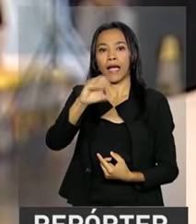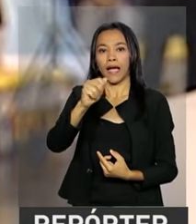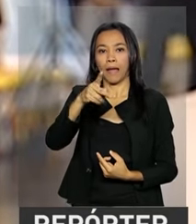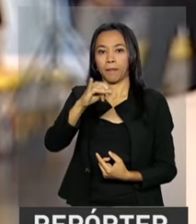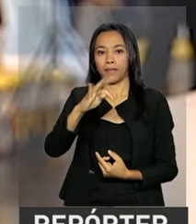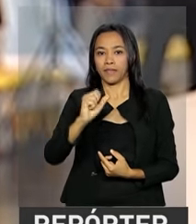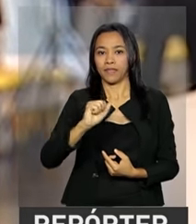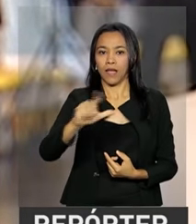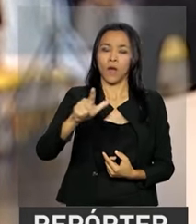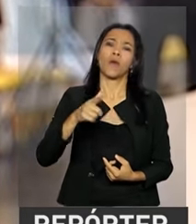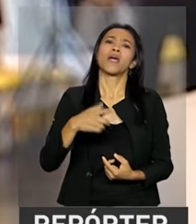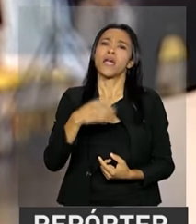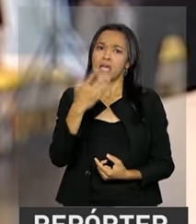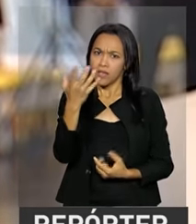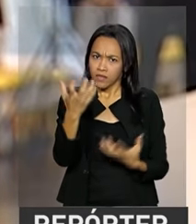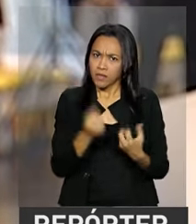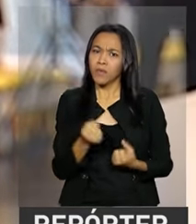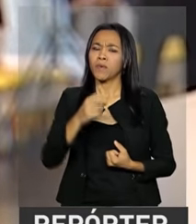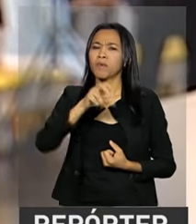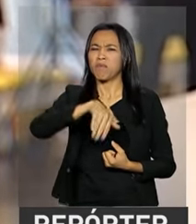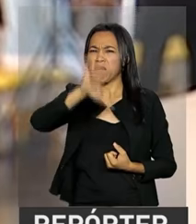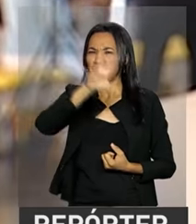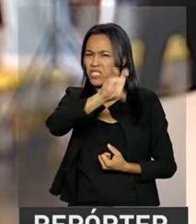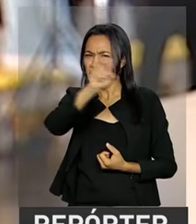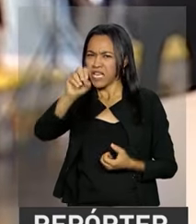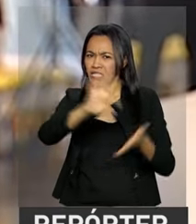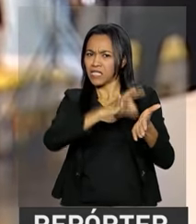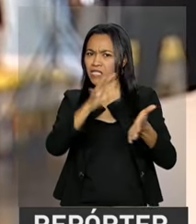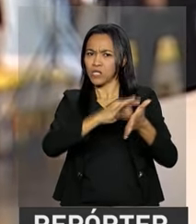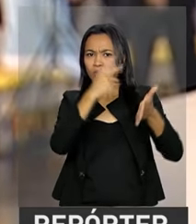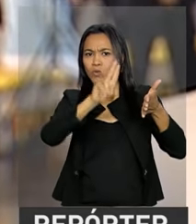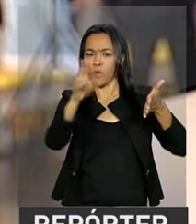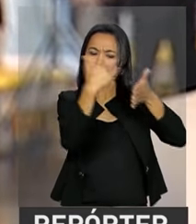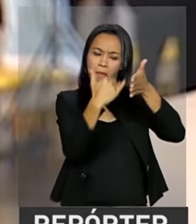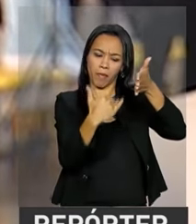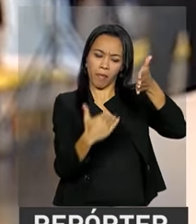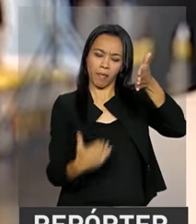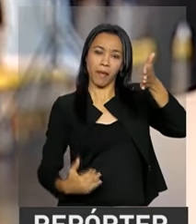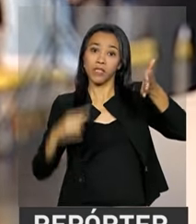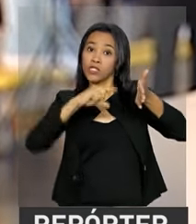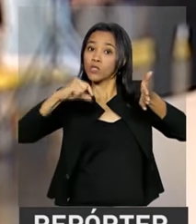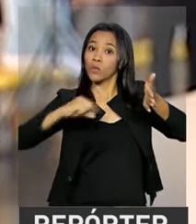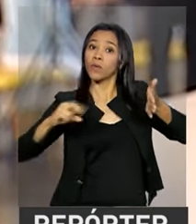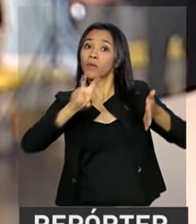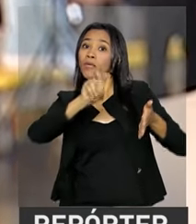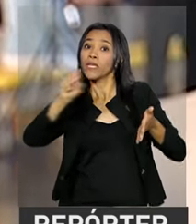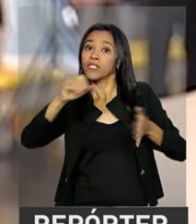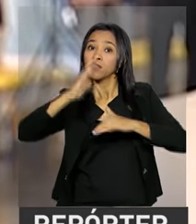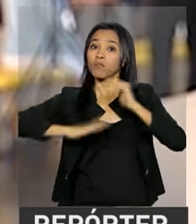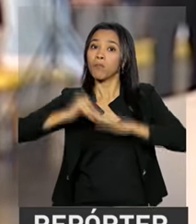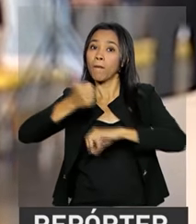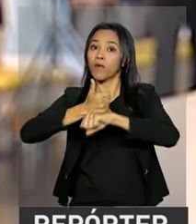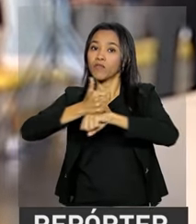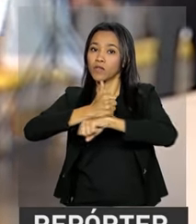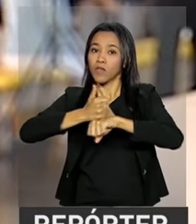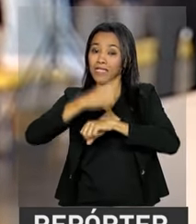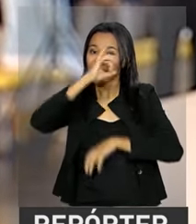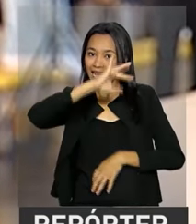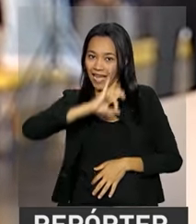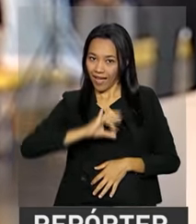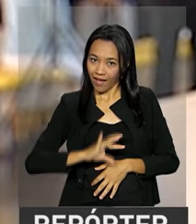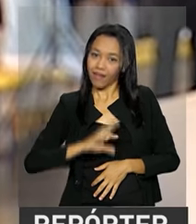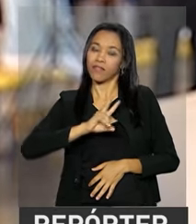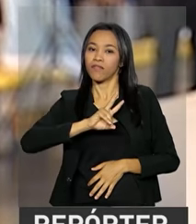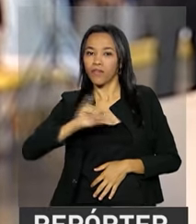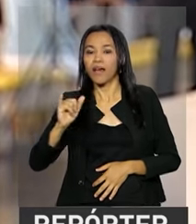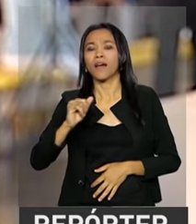1.500 inscrições de bancários aposentados de todo o país e selecionou mais ou menos 500 profissionais. Cada um deles vai acompanhar por mês